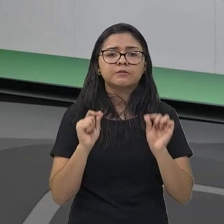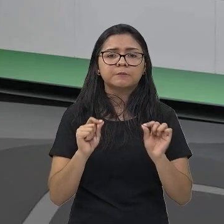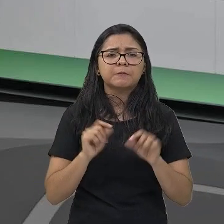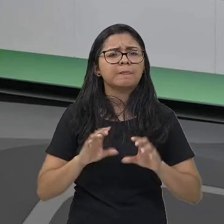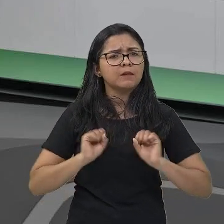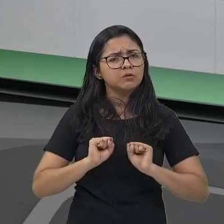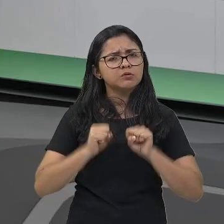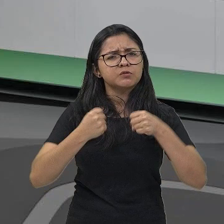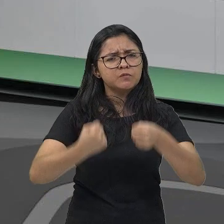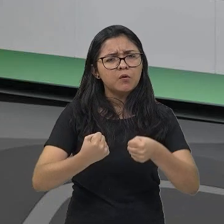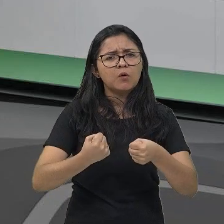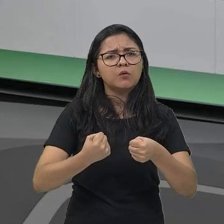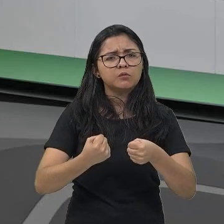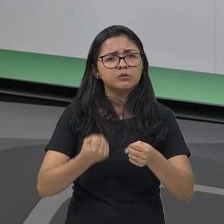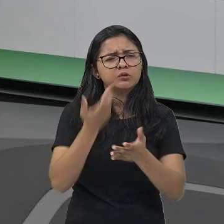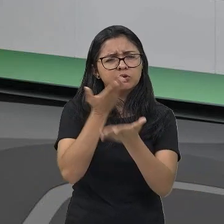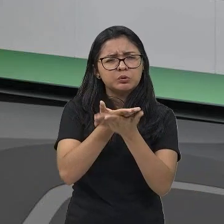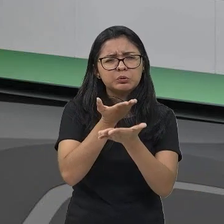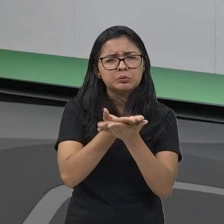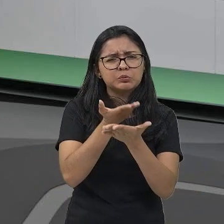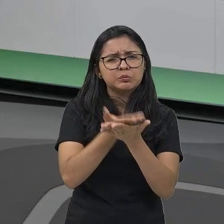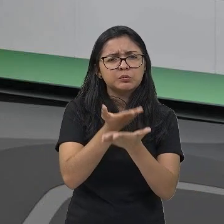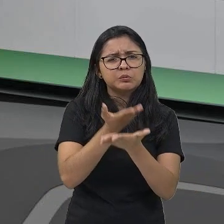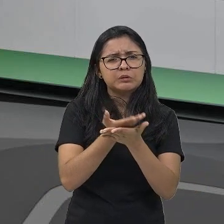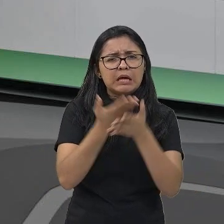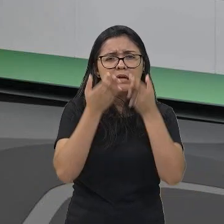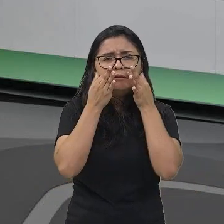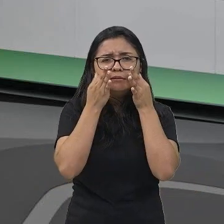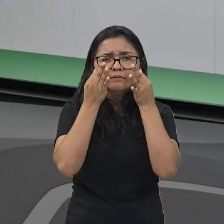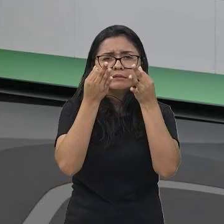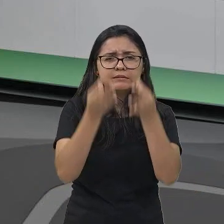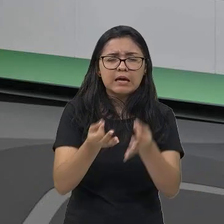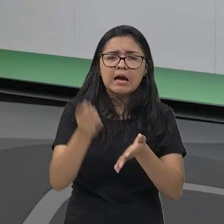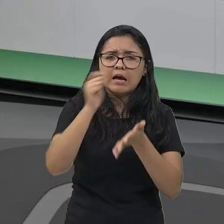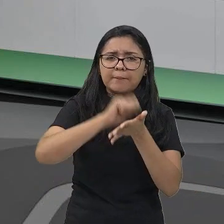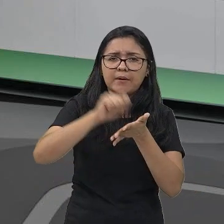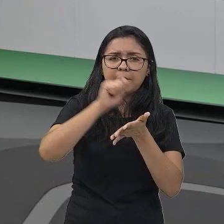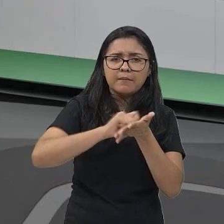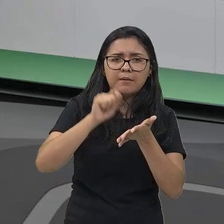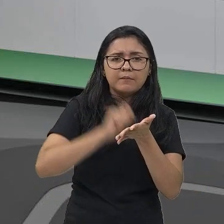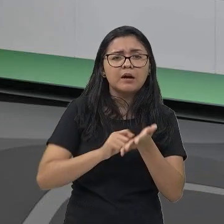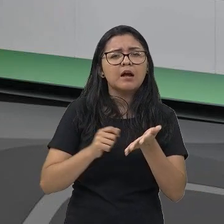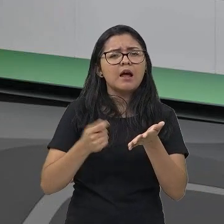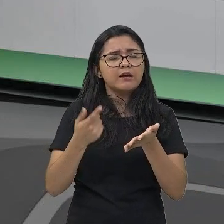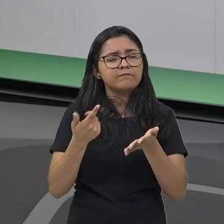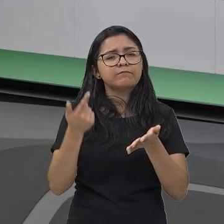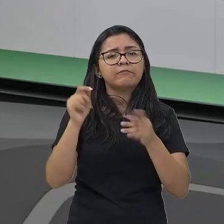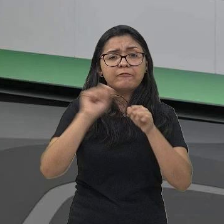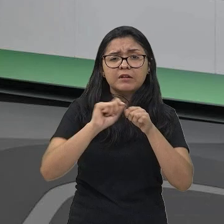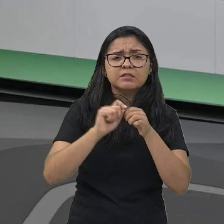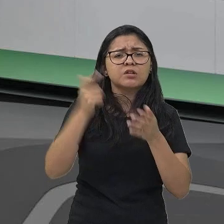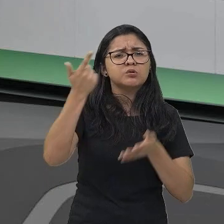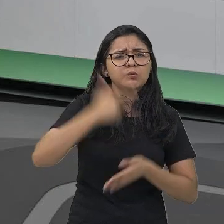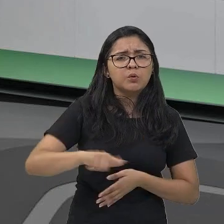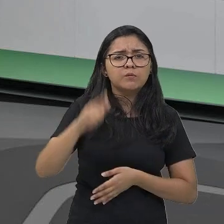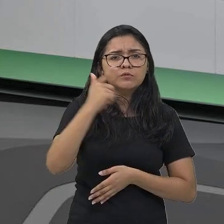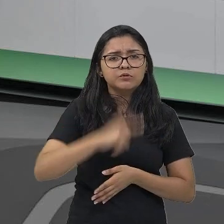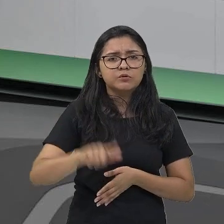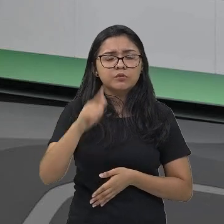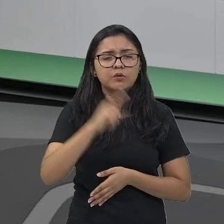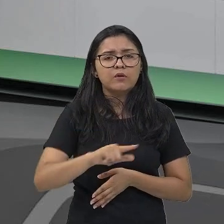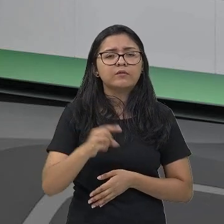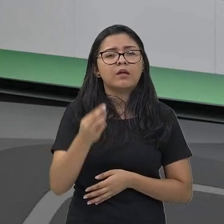esforço mesmo, esforço, é estudar, é prestar atenção, é anotar, é refazer novamente esta